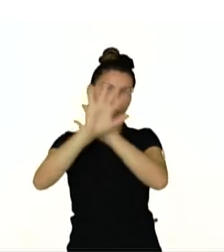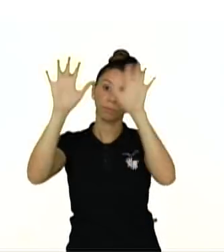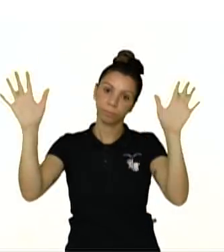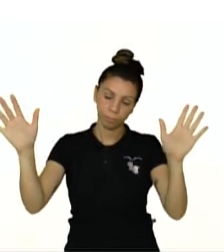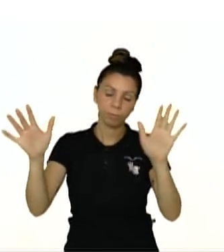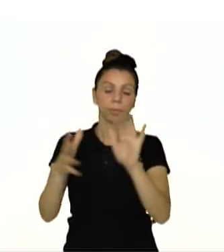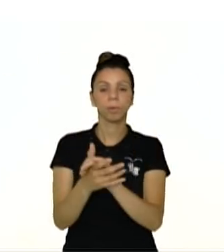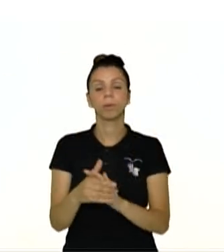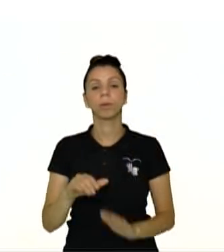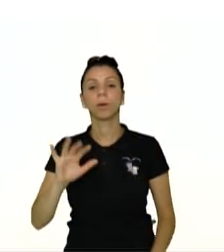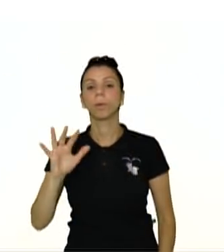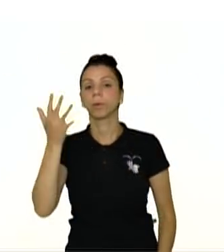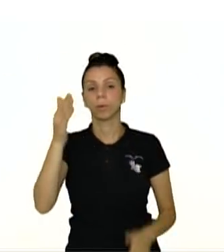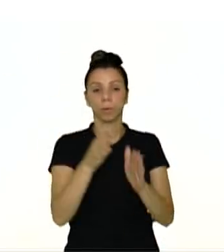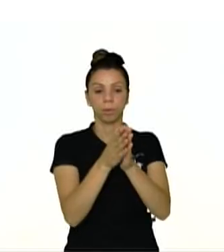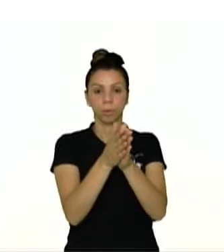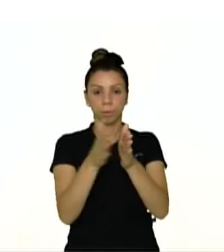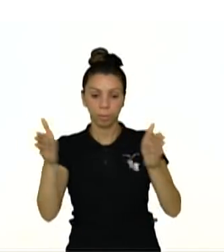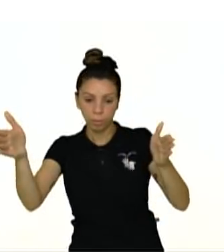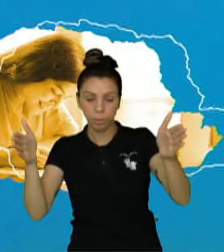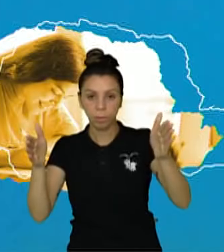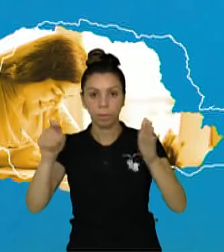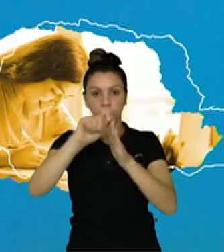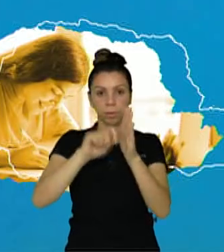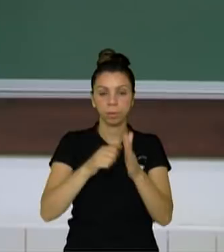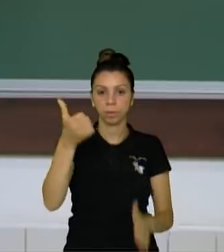imperialismo que aconteceu entre os séculos XIX e XX.